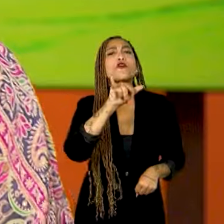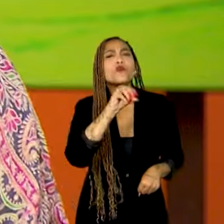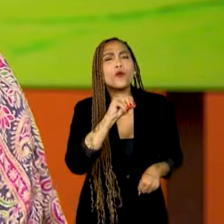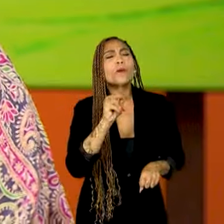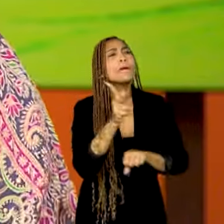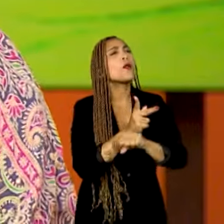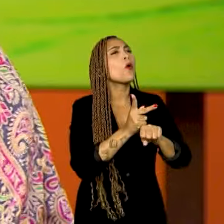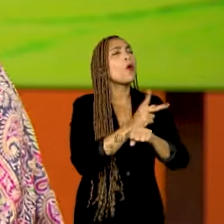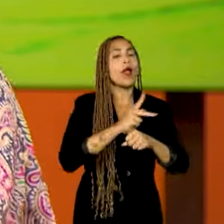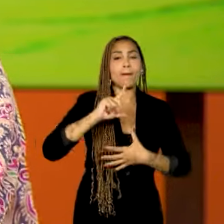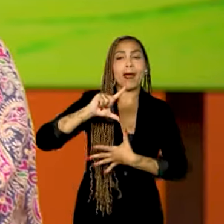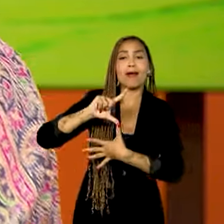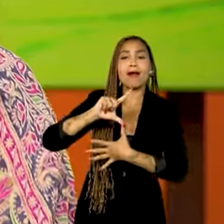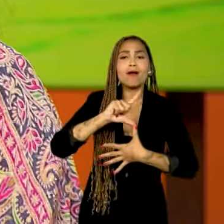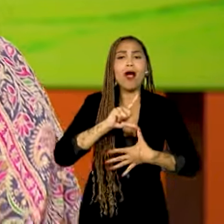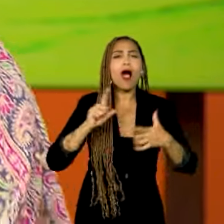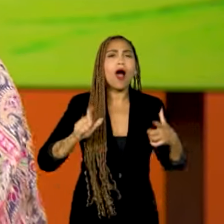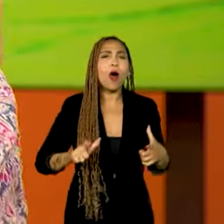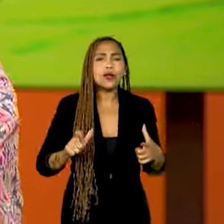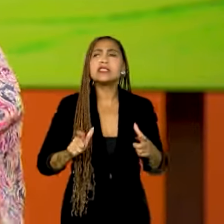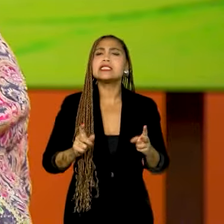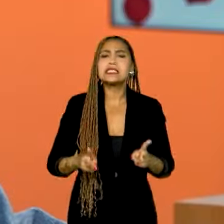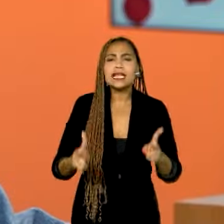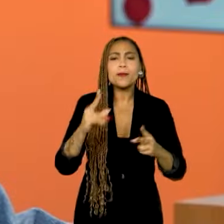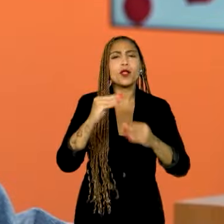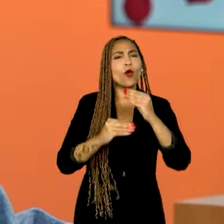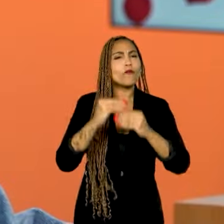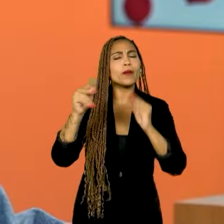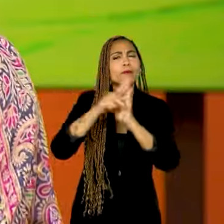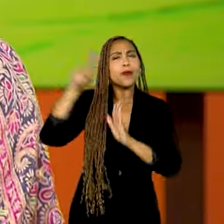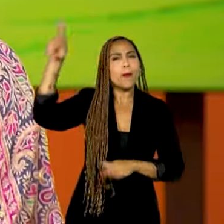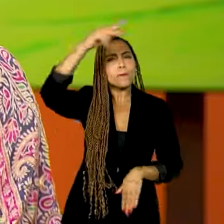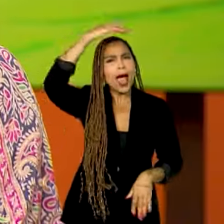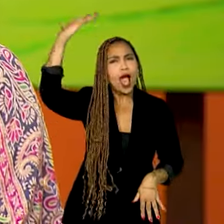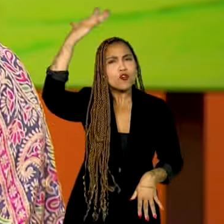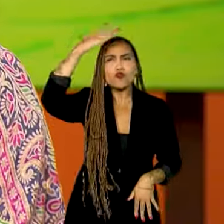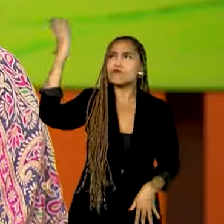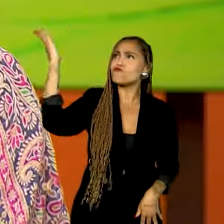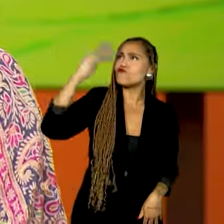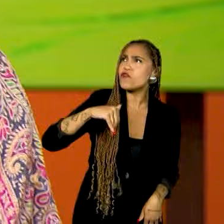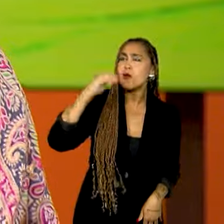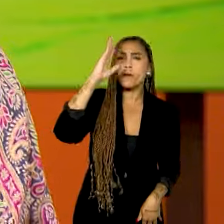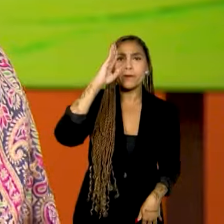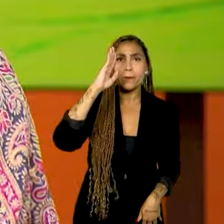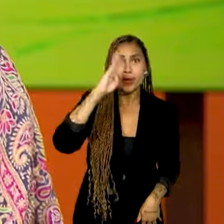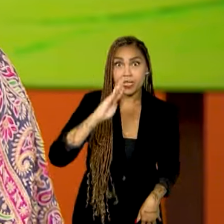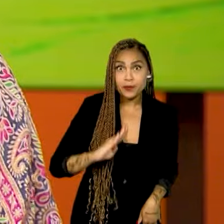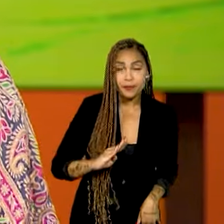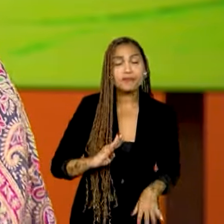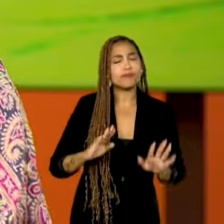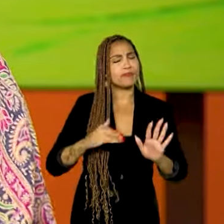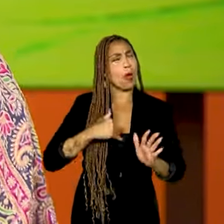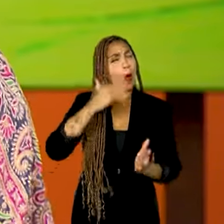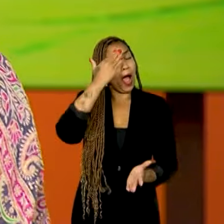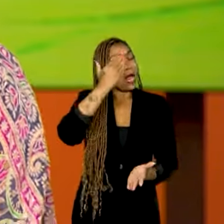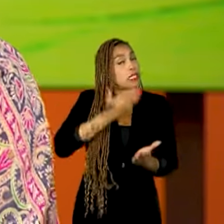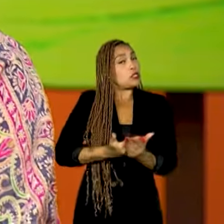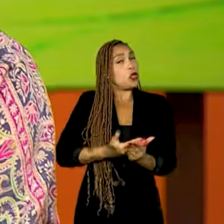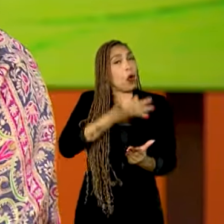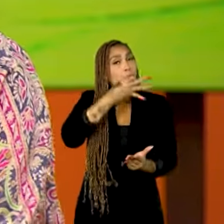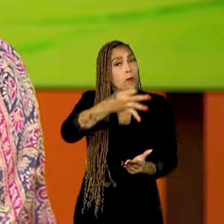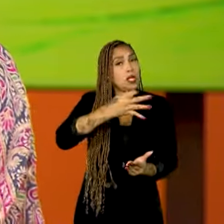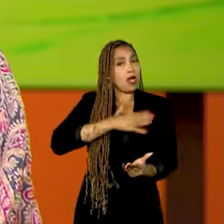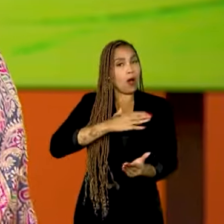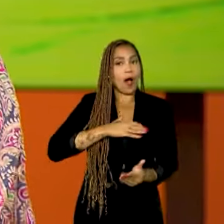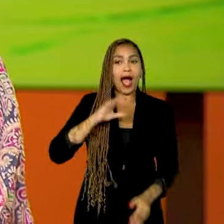América Latina, né? Você vê que ele trazia sempre novelas mexicanas. É verdade, E eu acredito, aqui comigo, que o Carrossel foi um